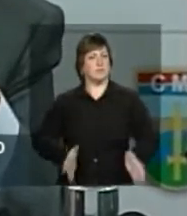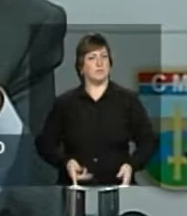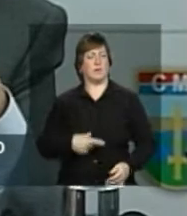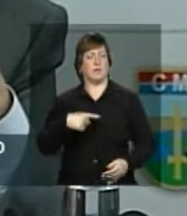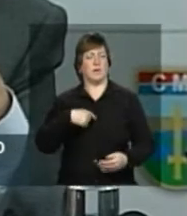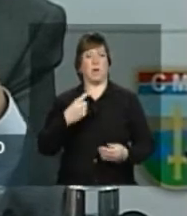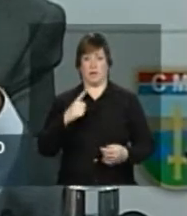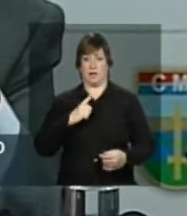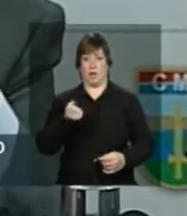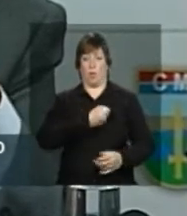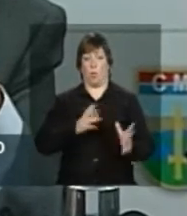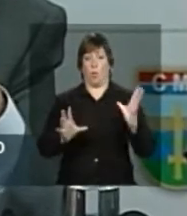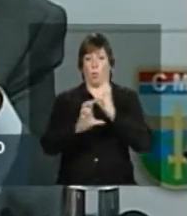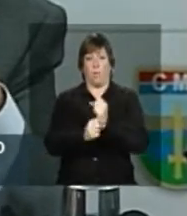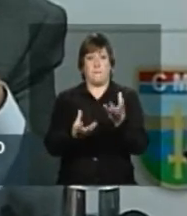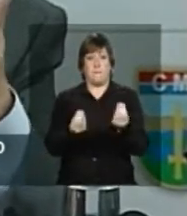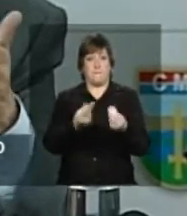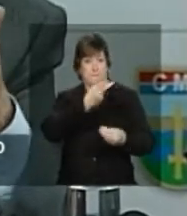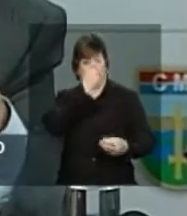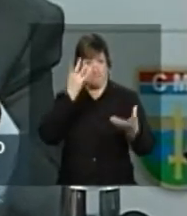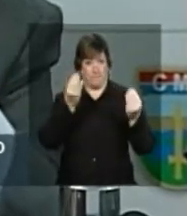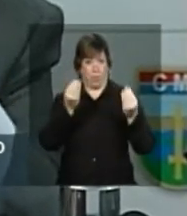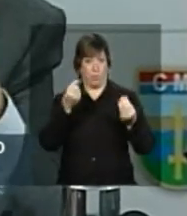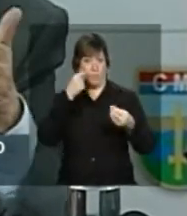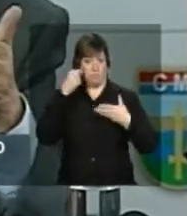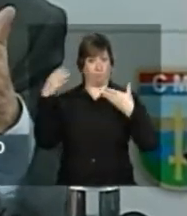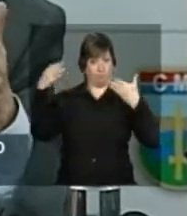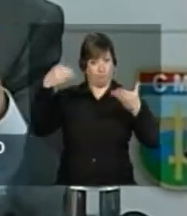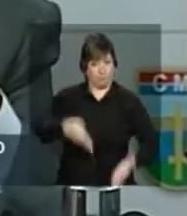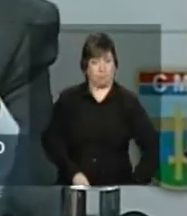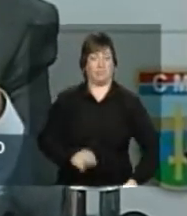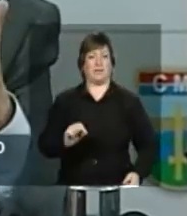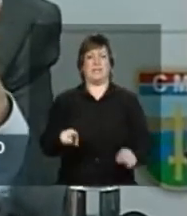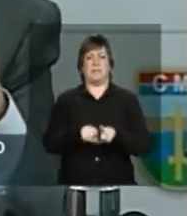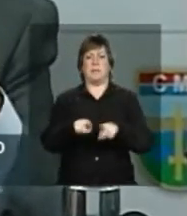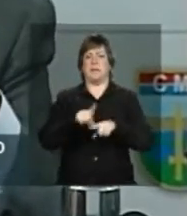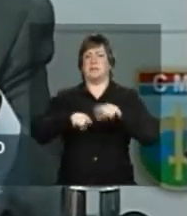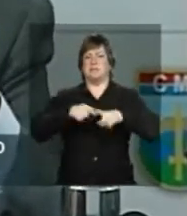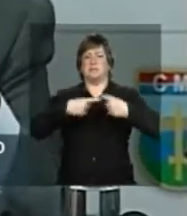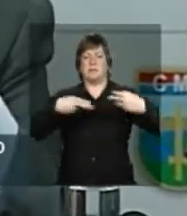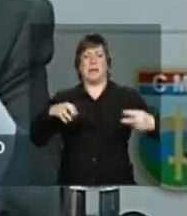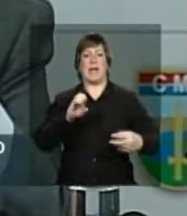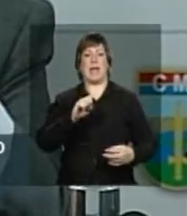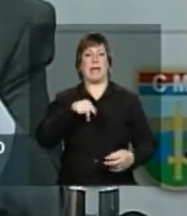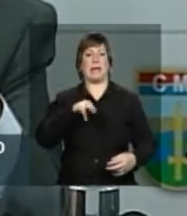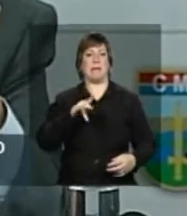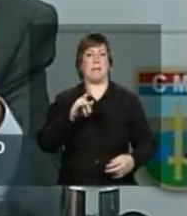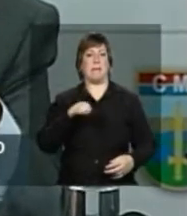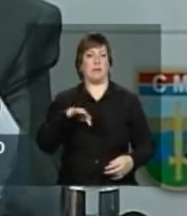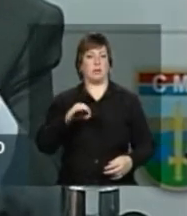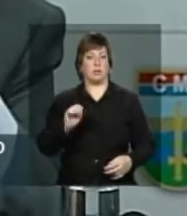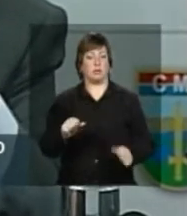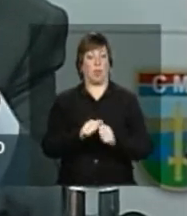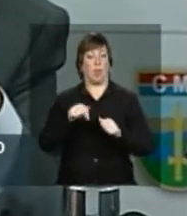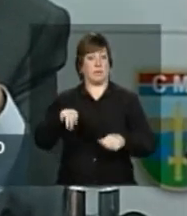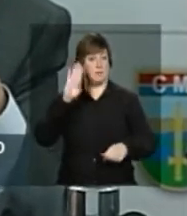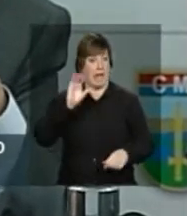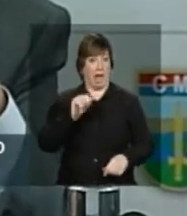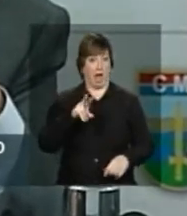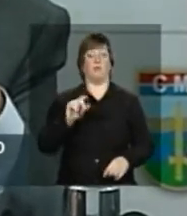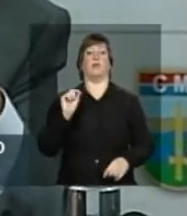número muito grande de pessoas presentes e de equipamento também disponível com esse objetivo de